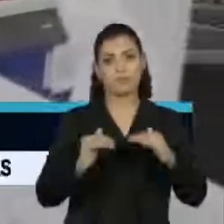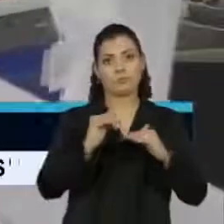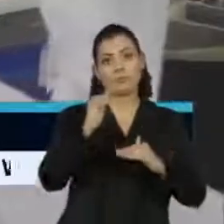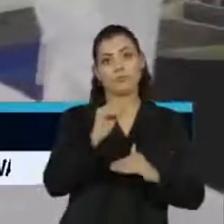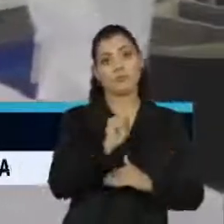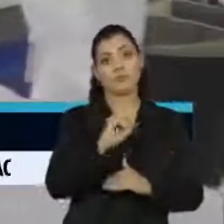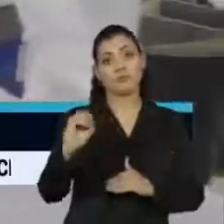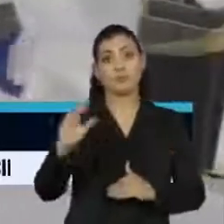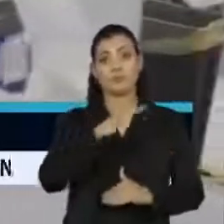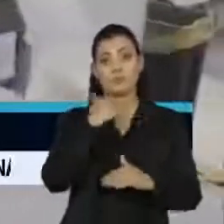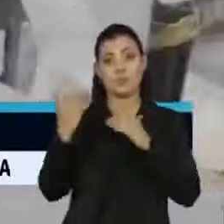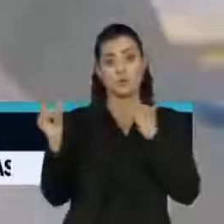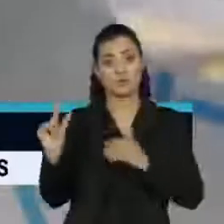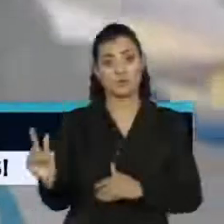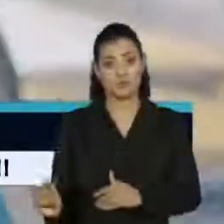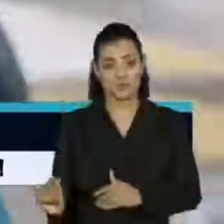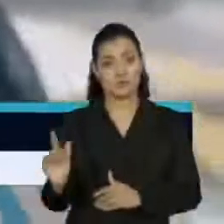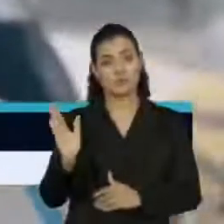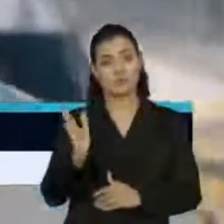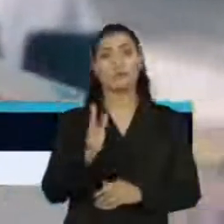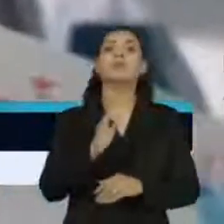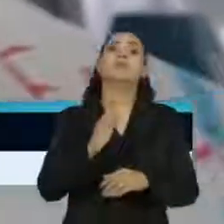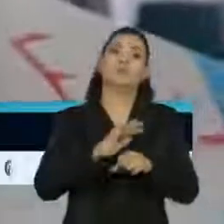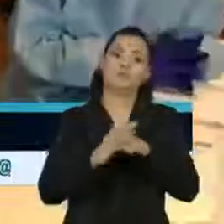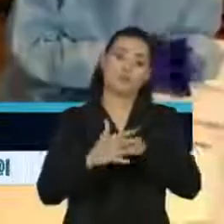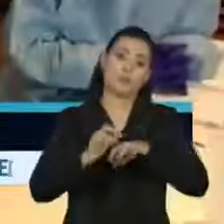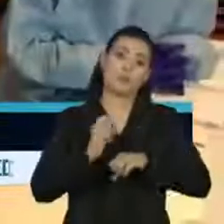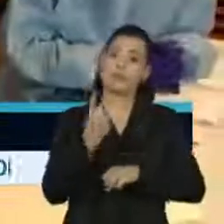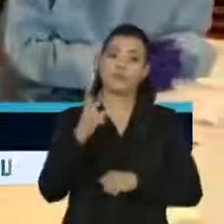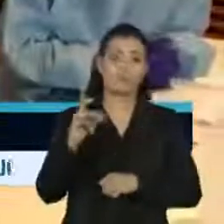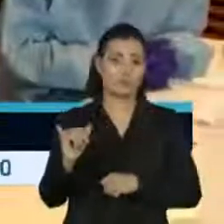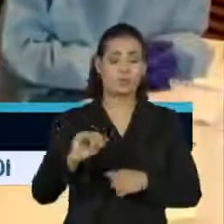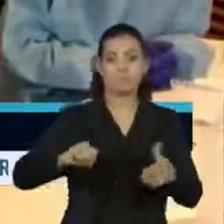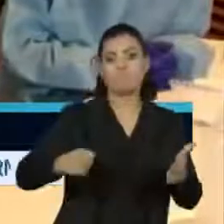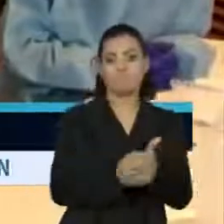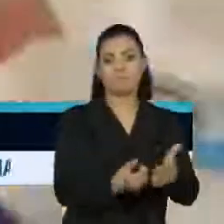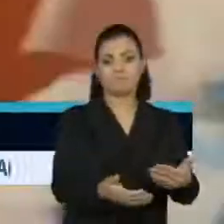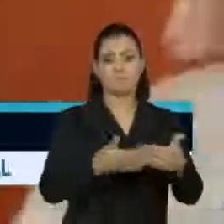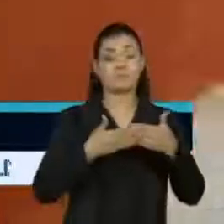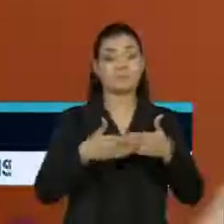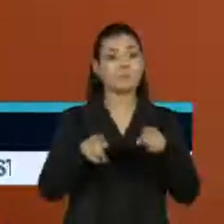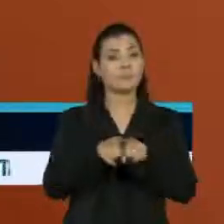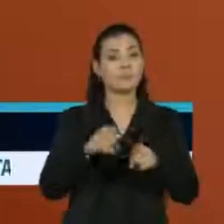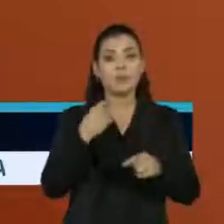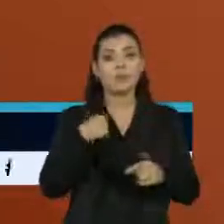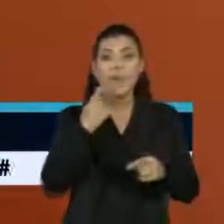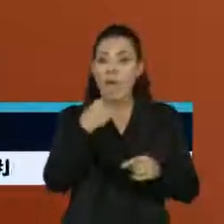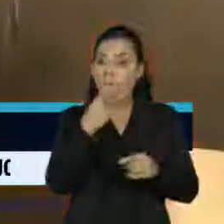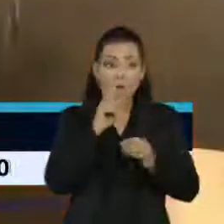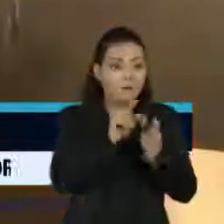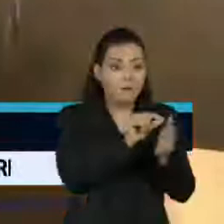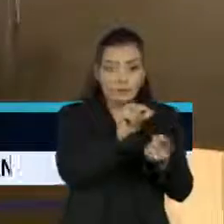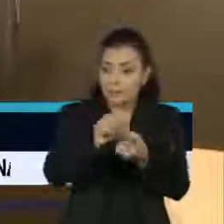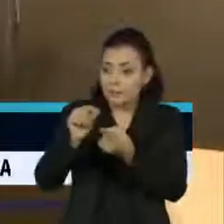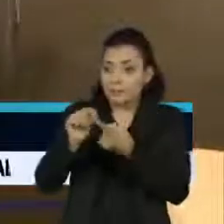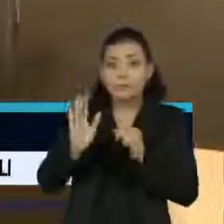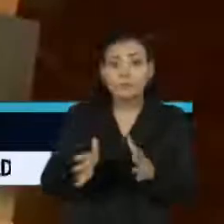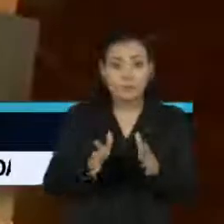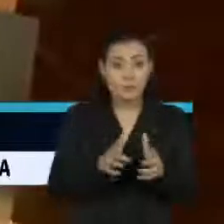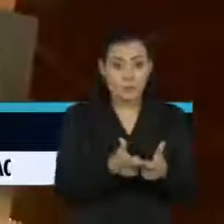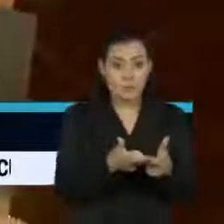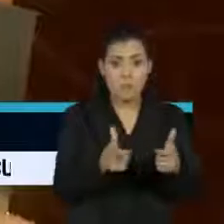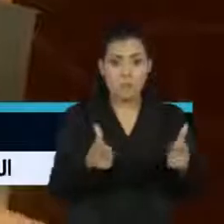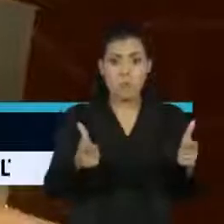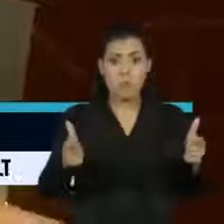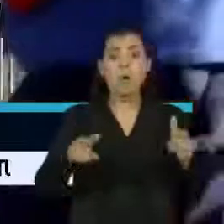passar de 800 mortes porque o vídeo 19 em um único dia com Hawk Down e a testagem em massa na população a curva de